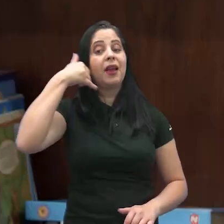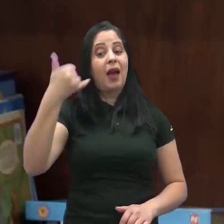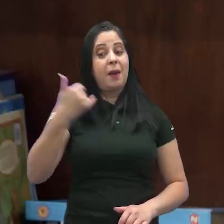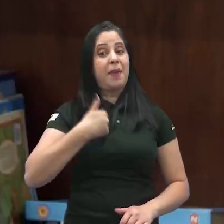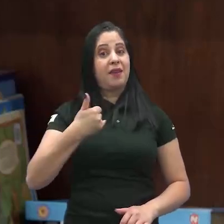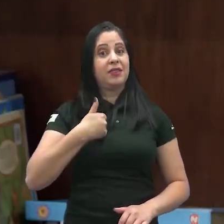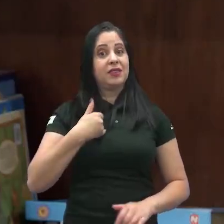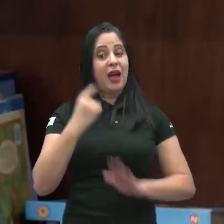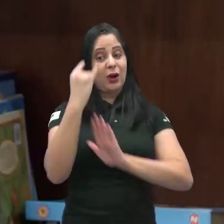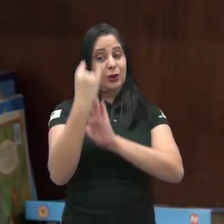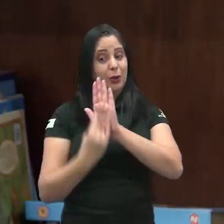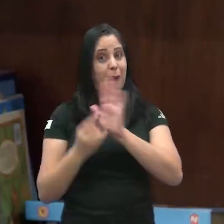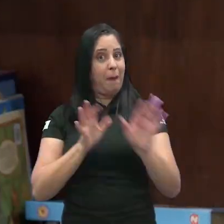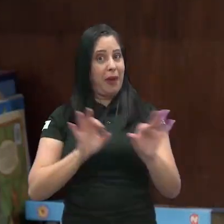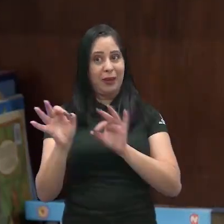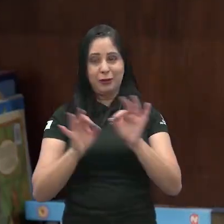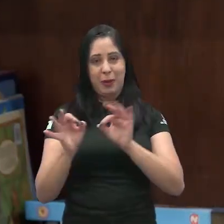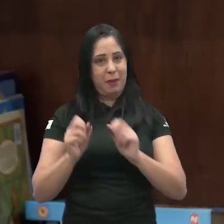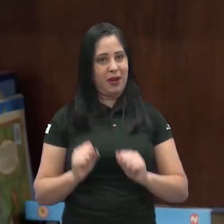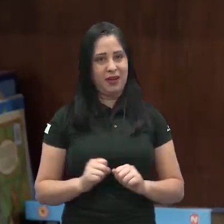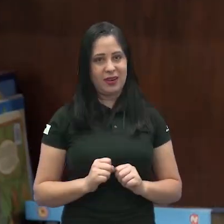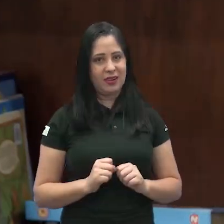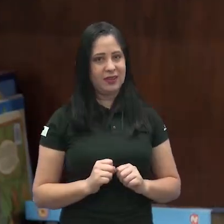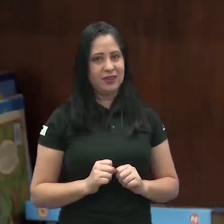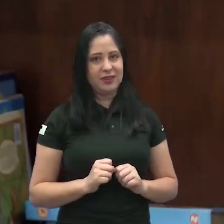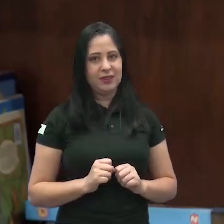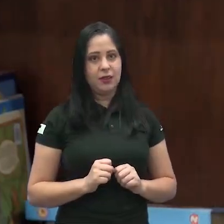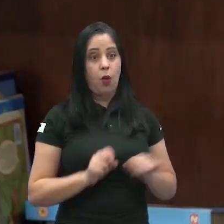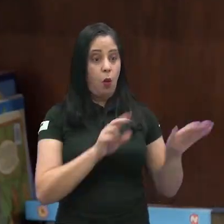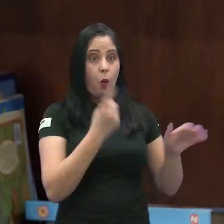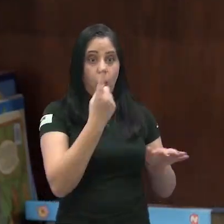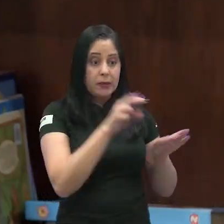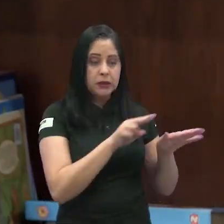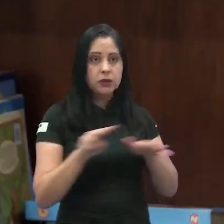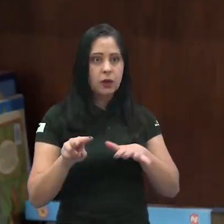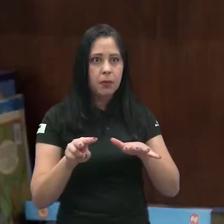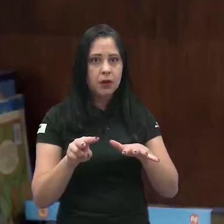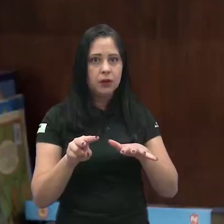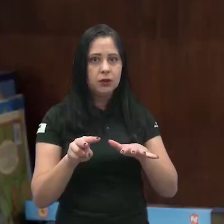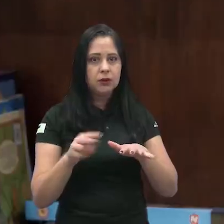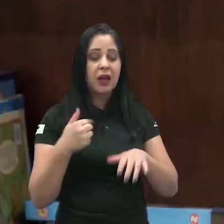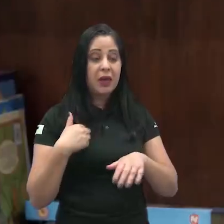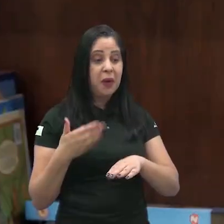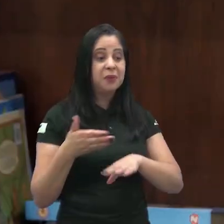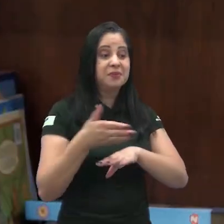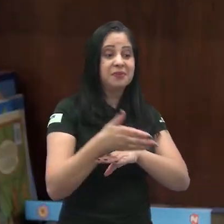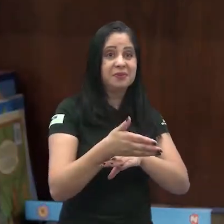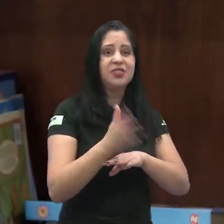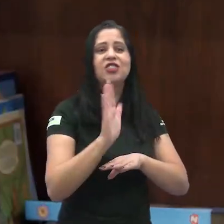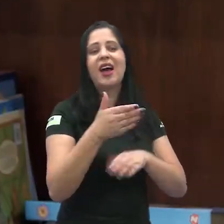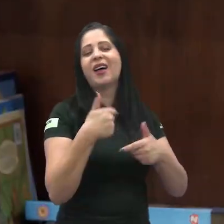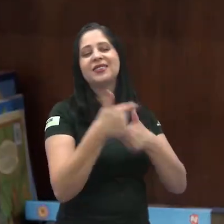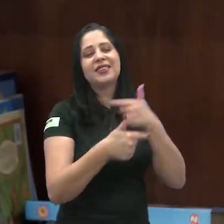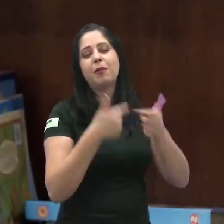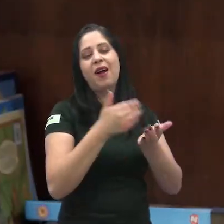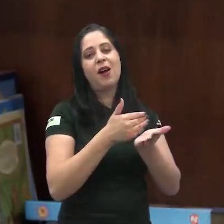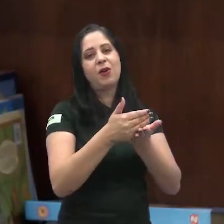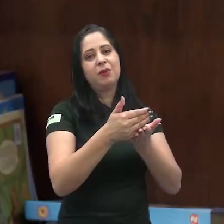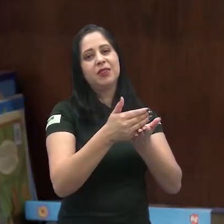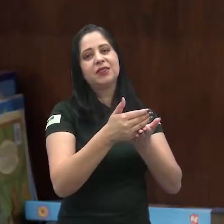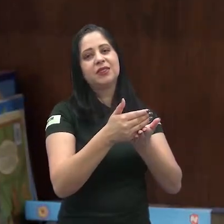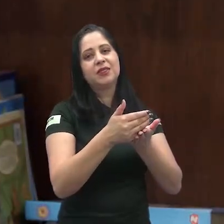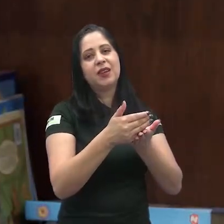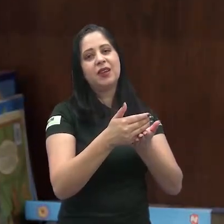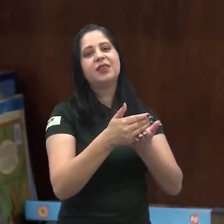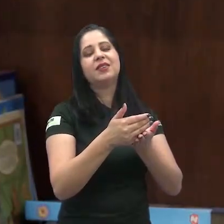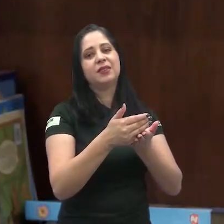para trazer os documentos. Isso foi muito rápido, foi menos de uma semana. Aí eu já vim para cá, né? E aí eu